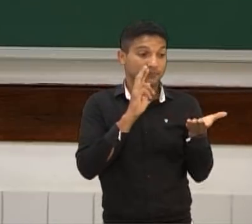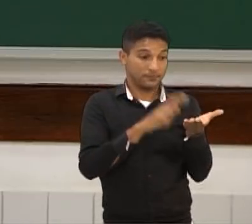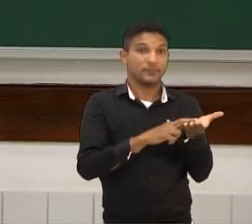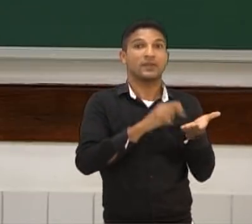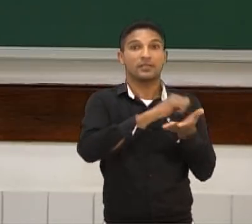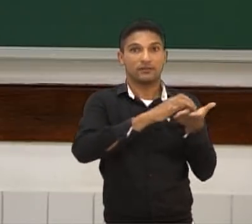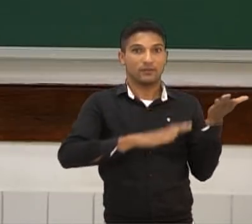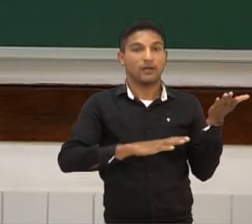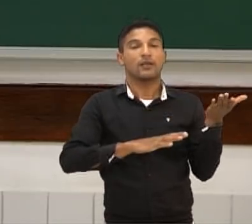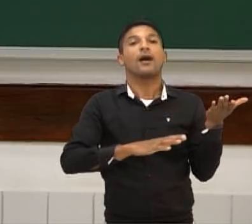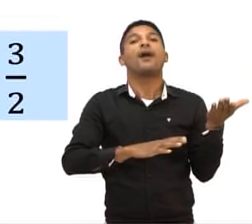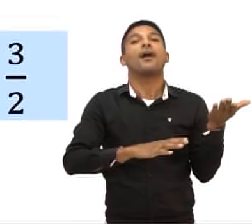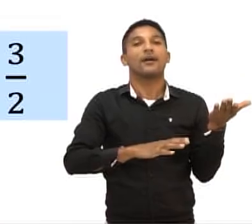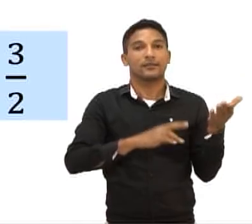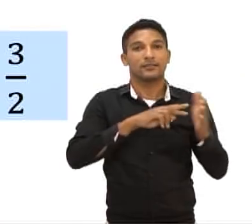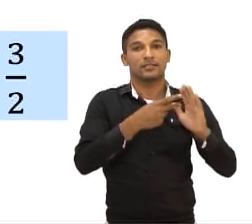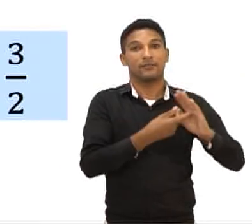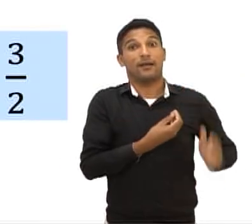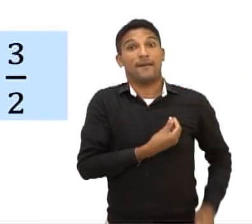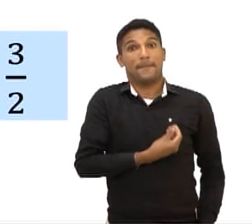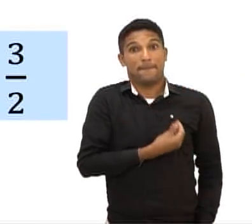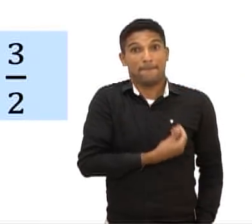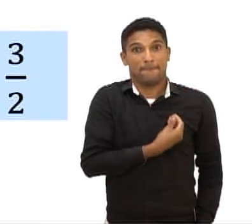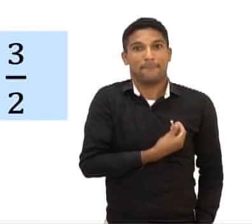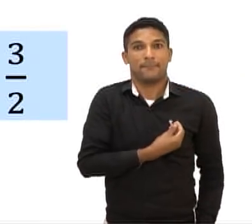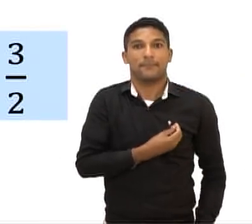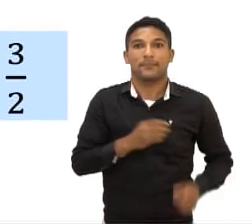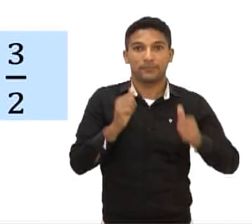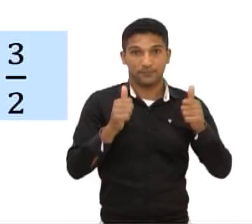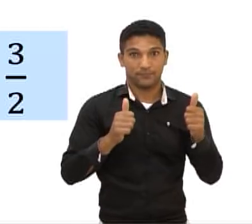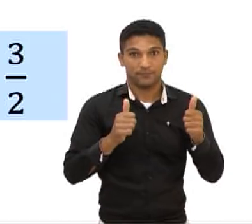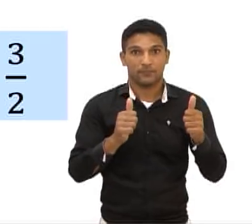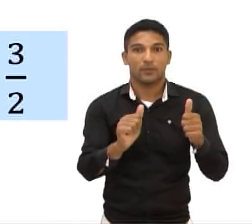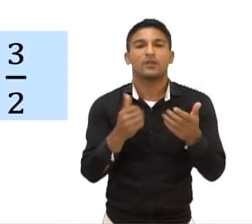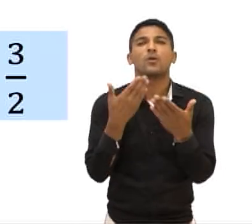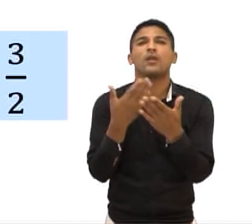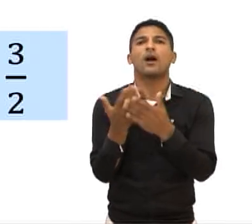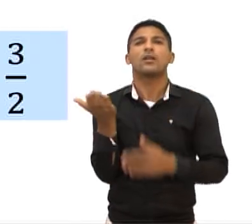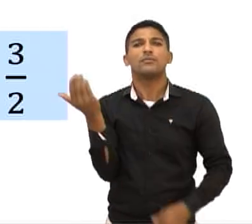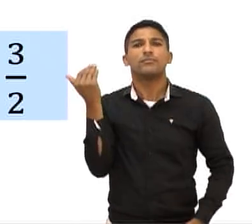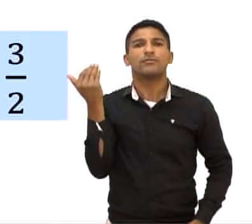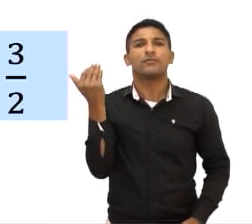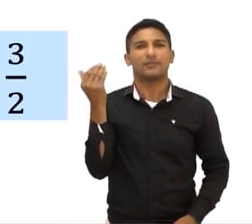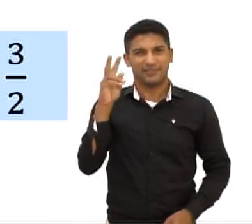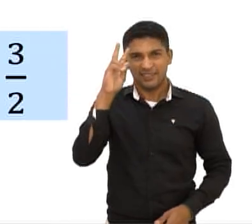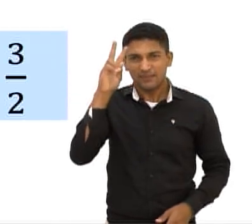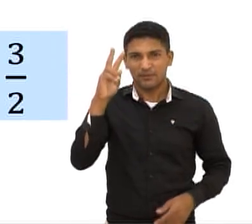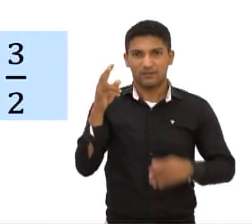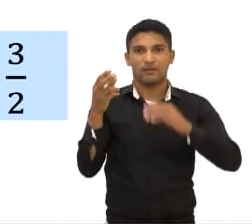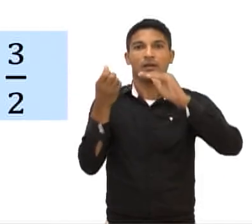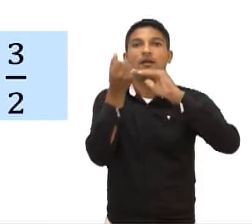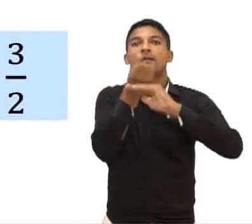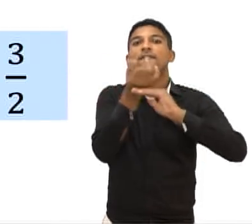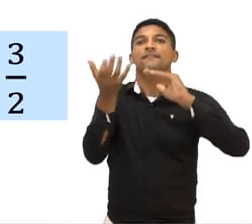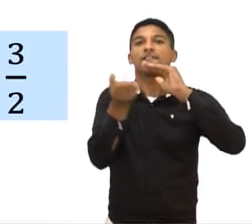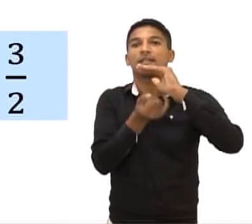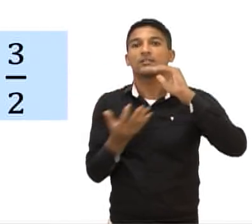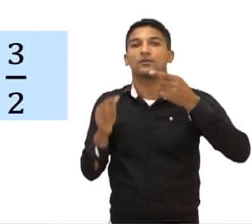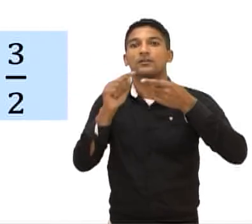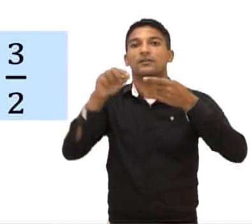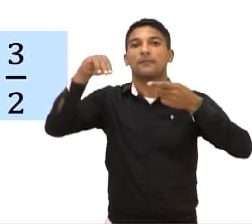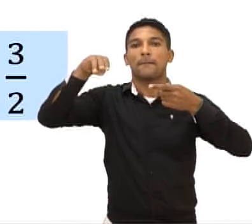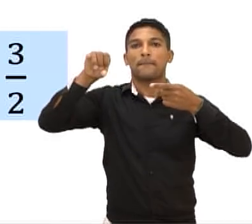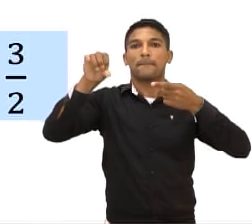bem? Então, na aula anterior, o que a gente estudou, né? Novamente, estudou frações mistas, próprias e